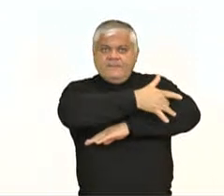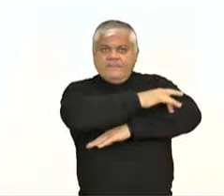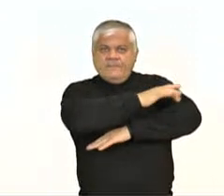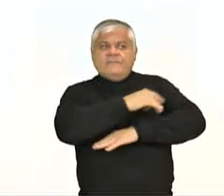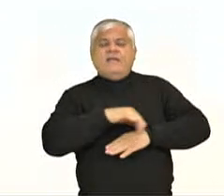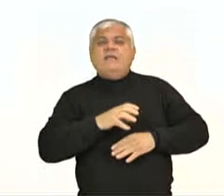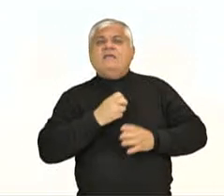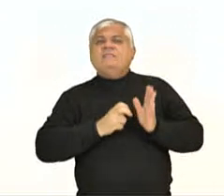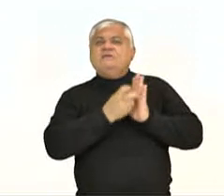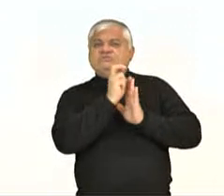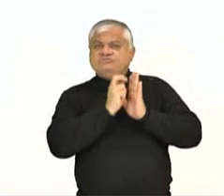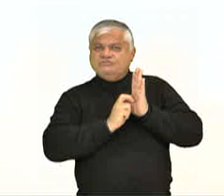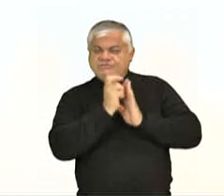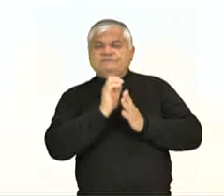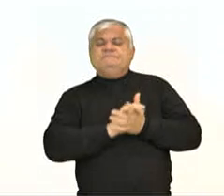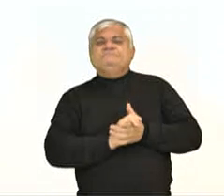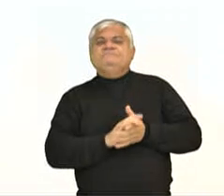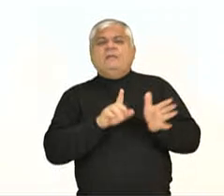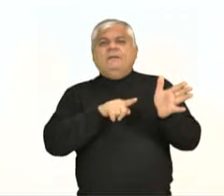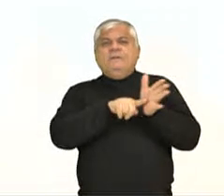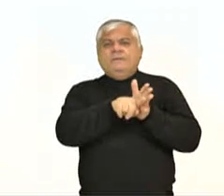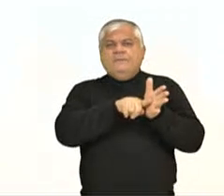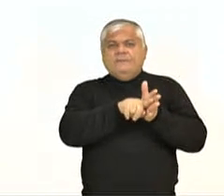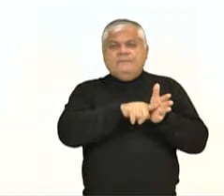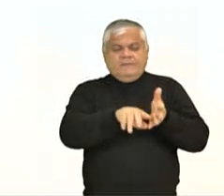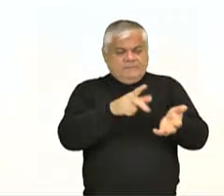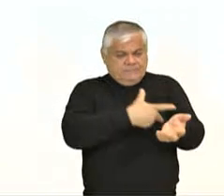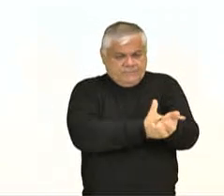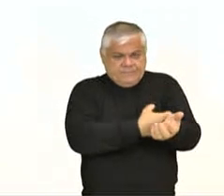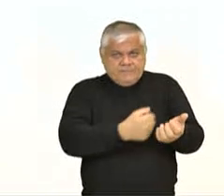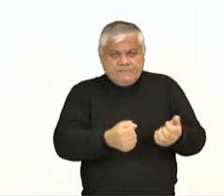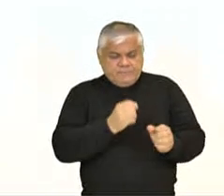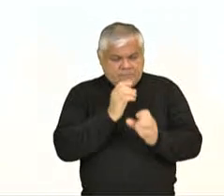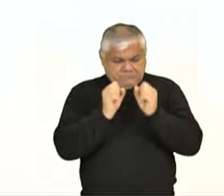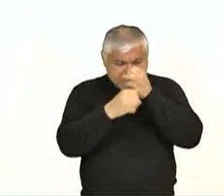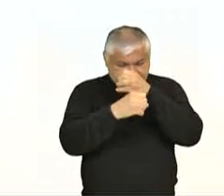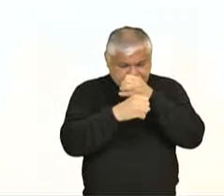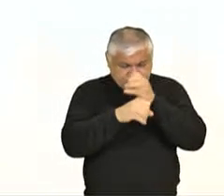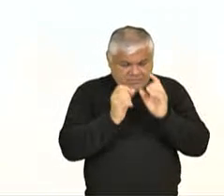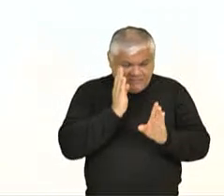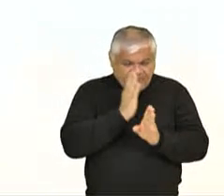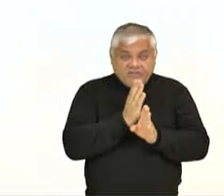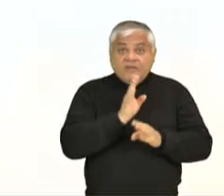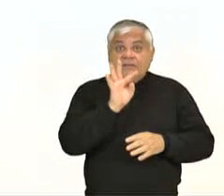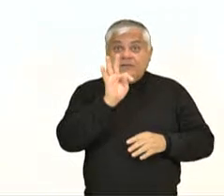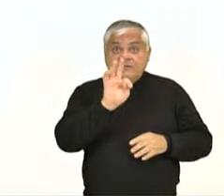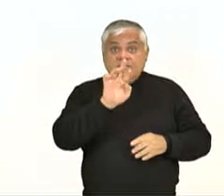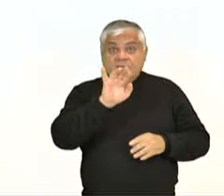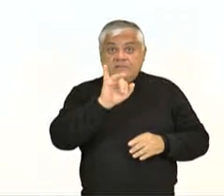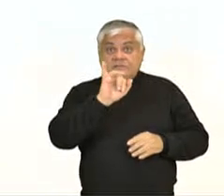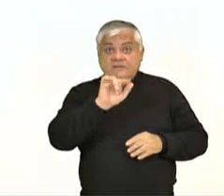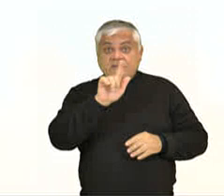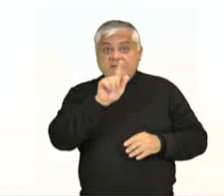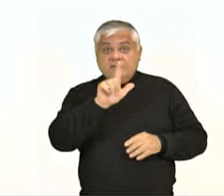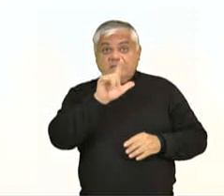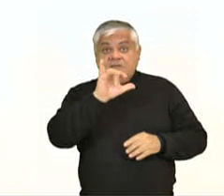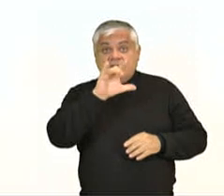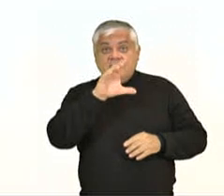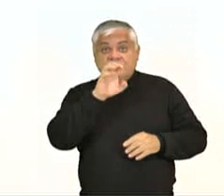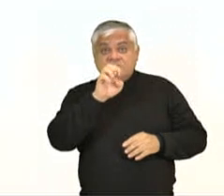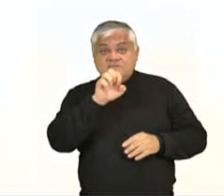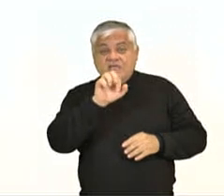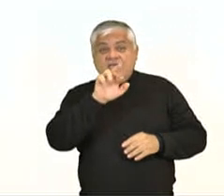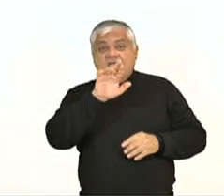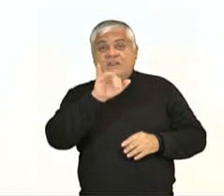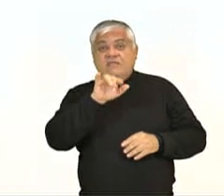corpo. Esse exame, o exame de triglicerídeo, para detectar qual é o nível de triglicerídeo nós